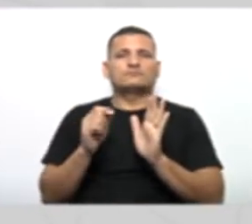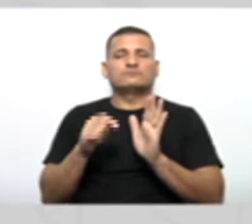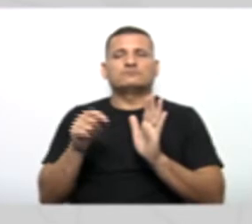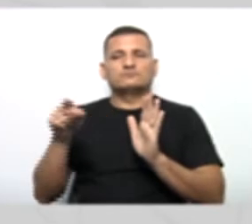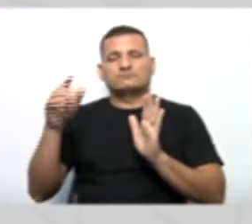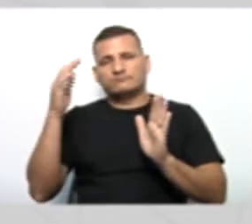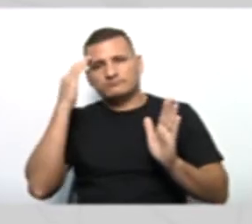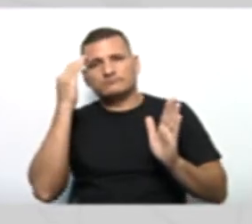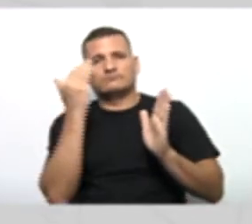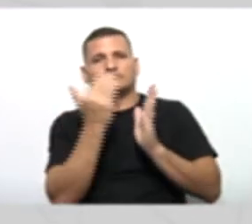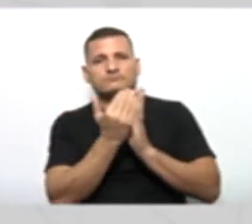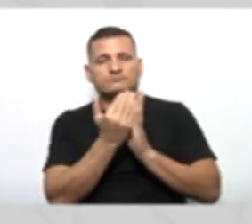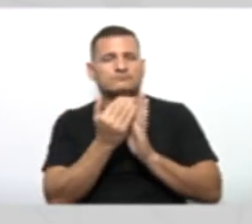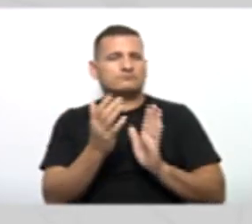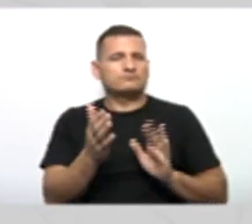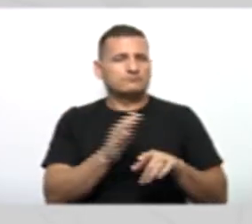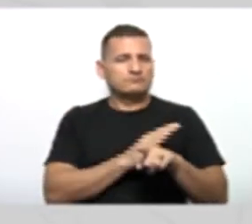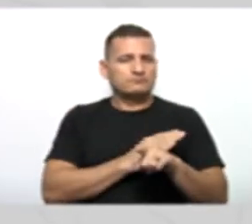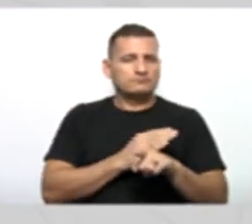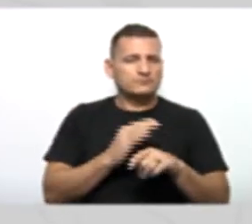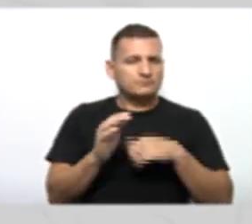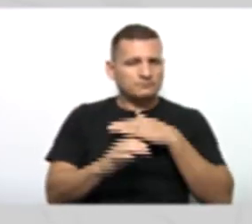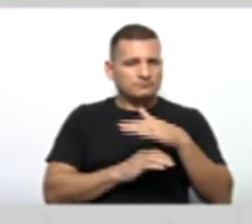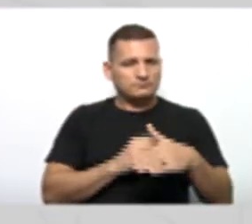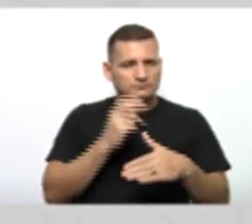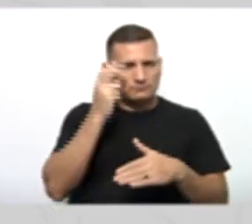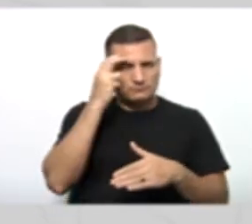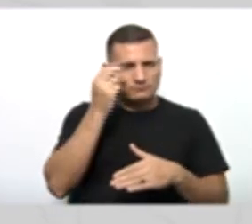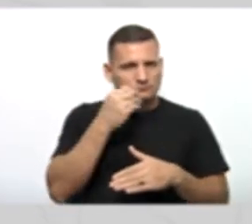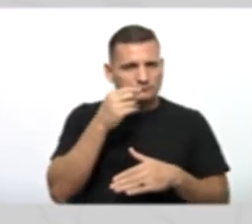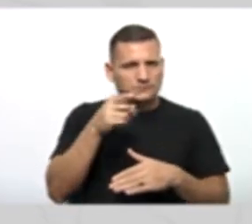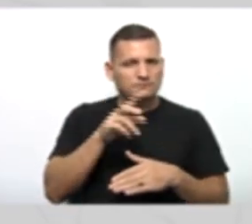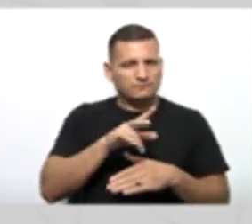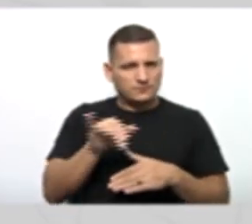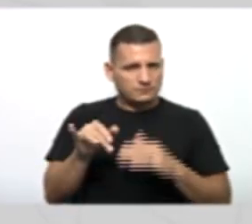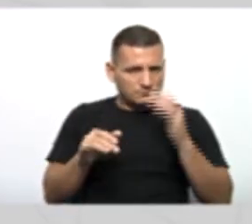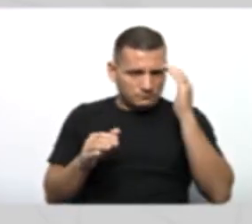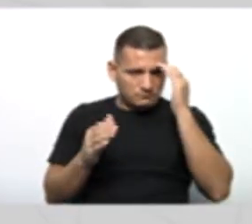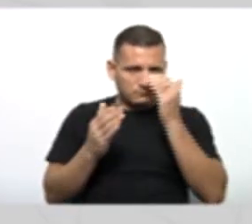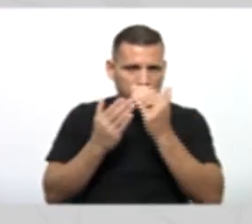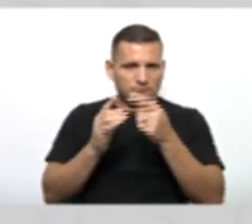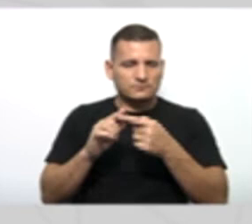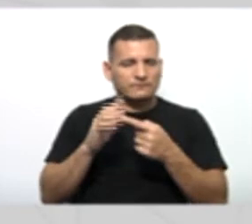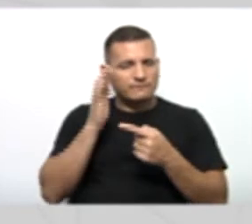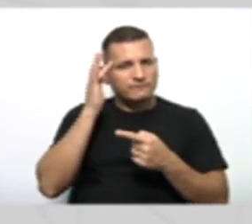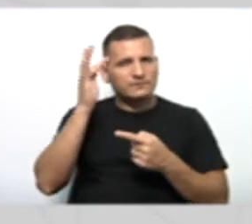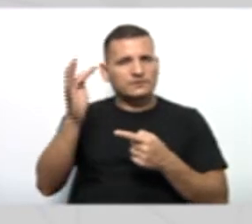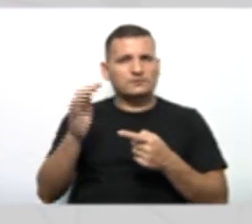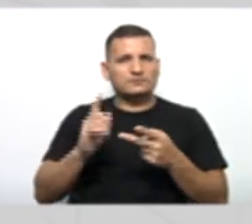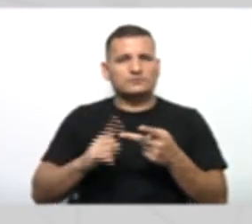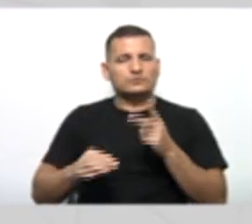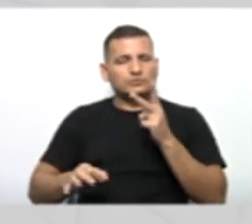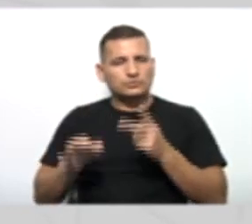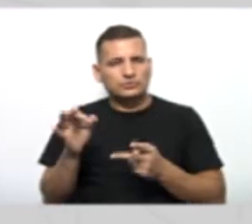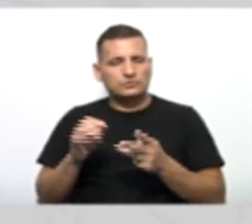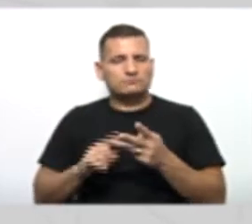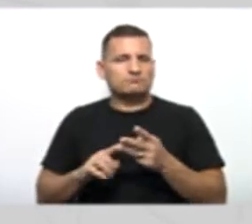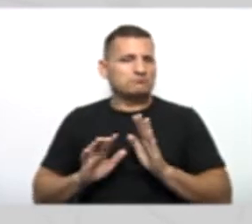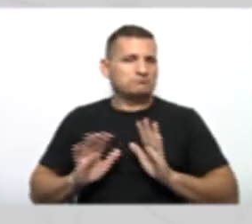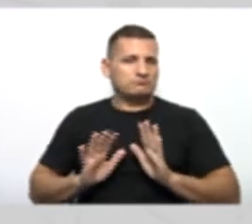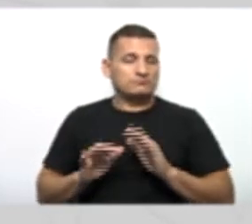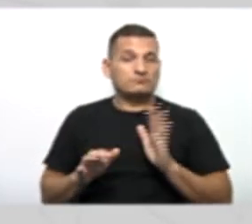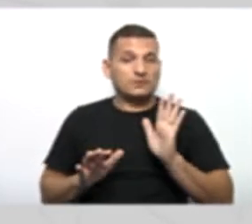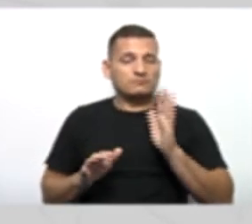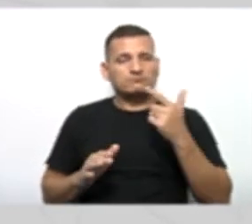cultura fraca ela vai prezar pelos valores como fidelidade justiça pa a escultura fraca o cultura forte